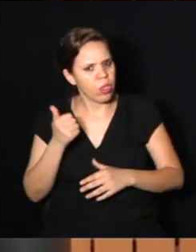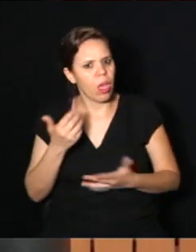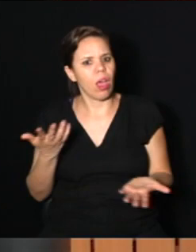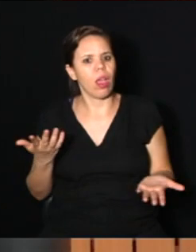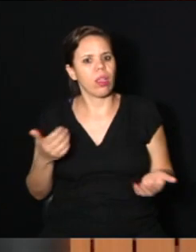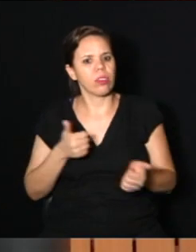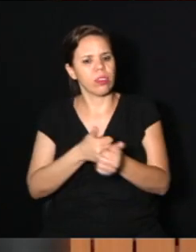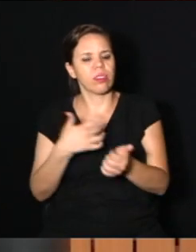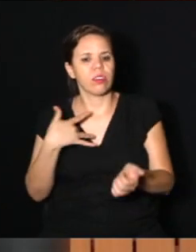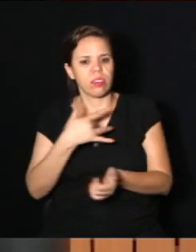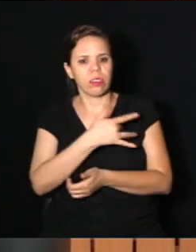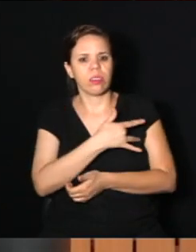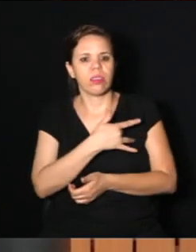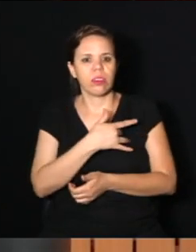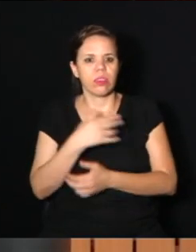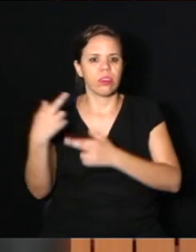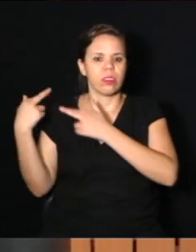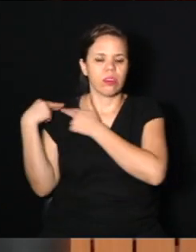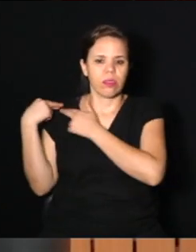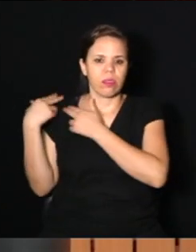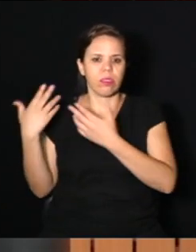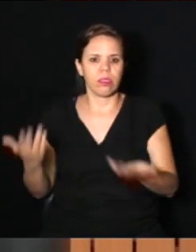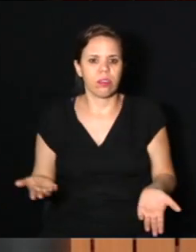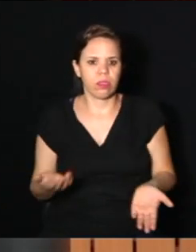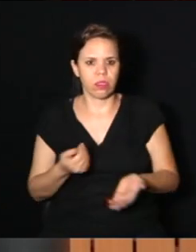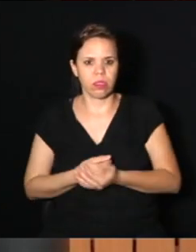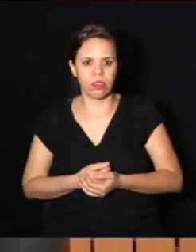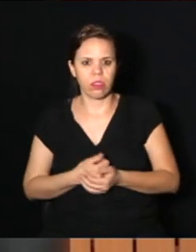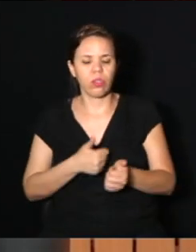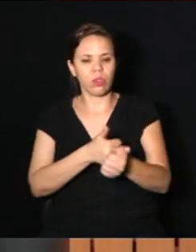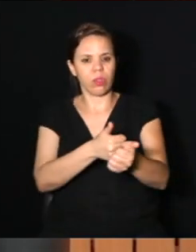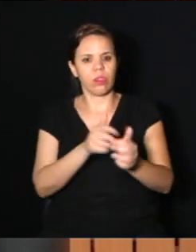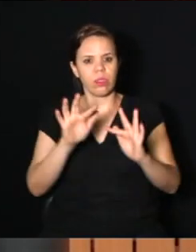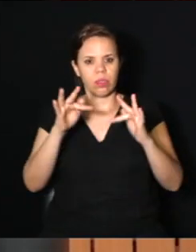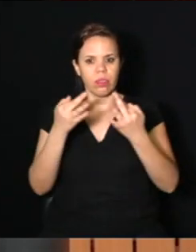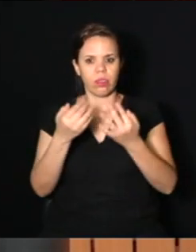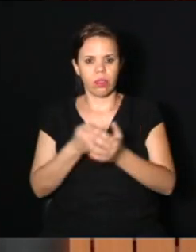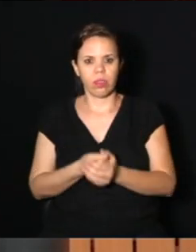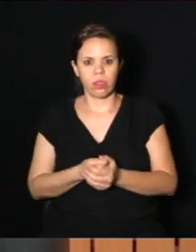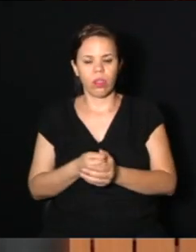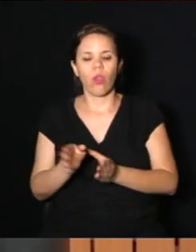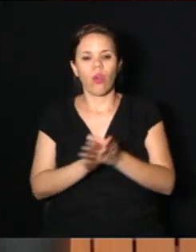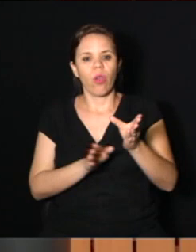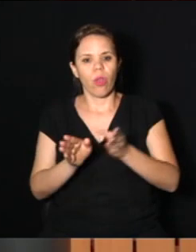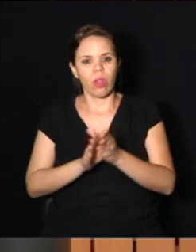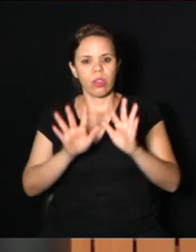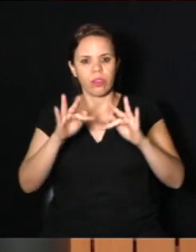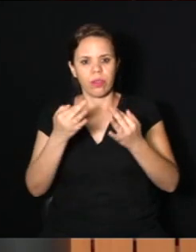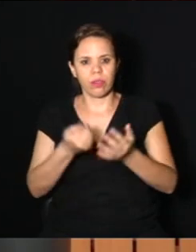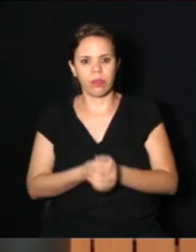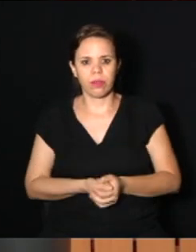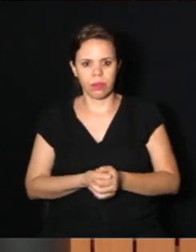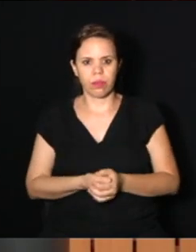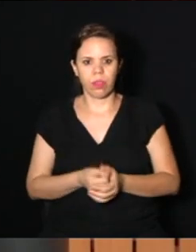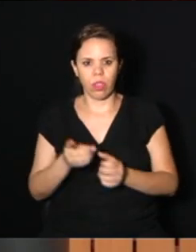muita responsabilidade, estamos acompanhando as famílias para orientar as famílias, a doutora Cíntia, responsável